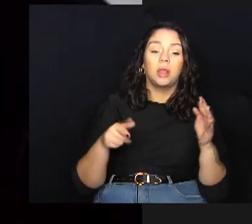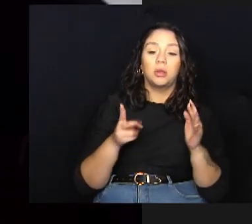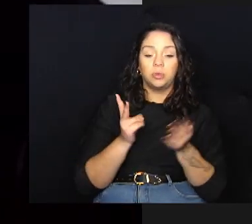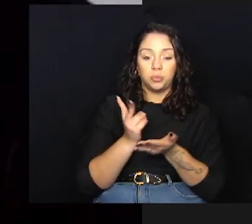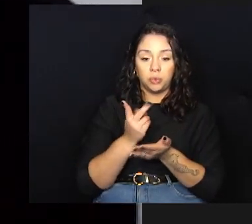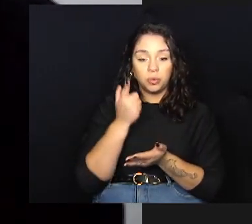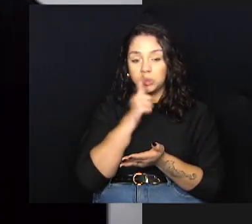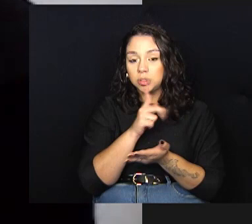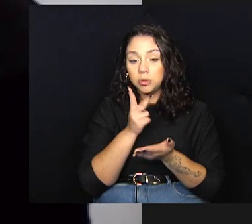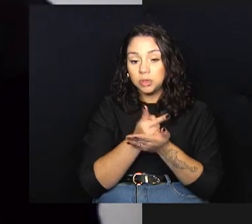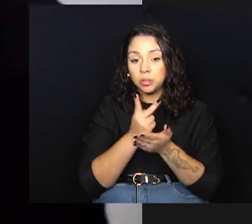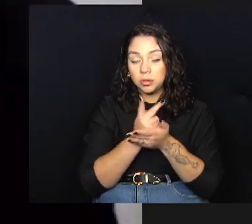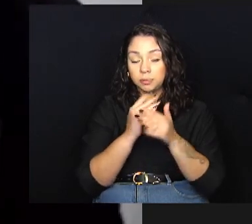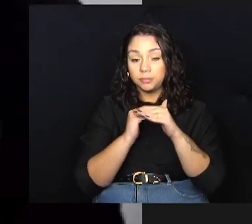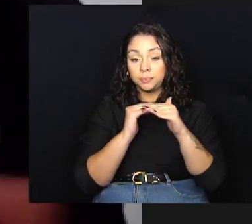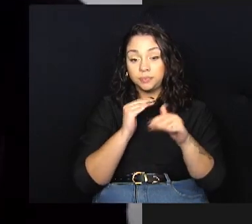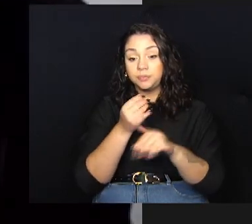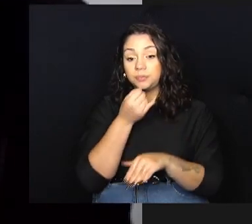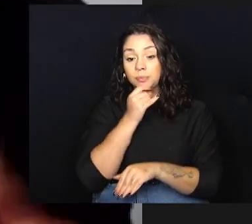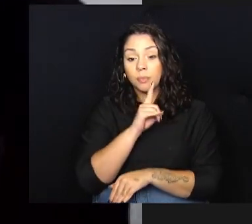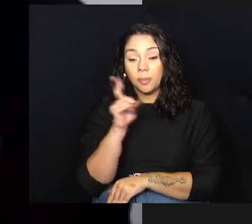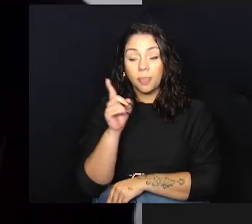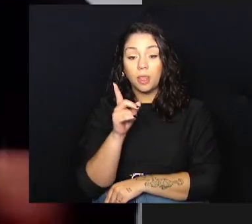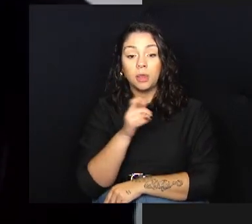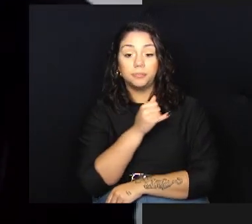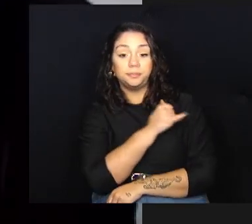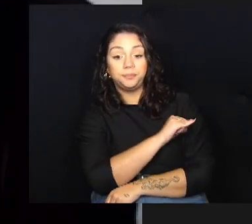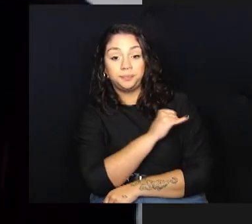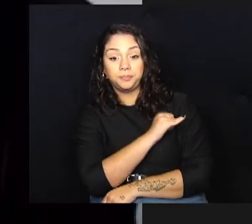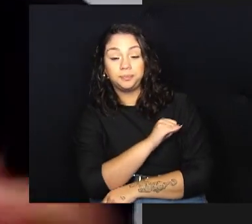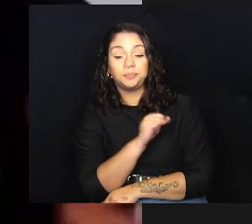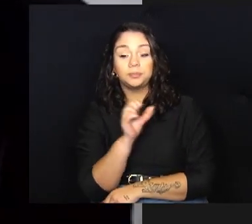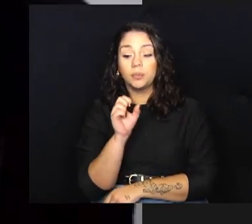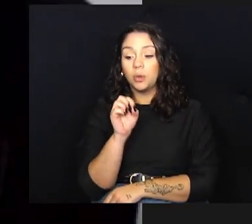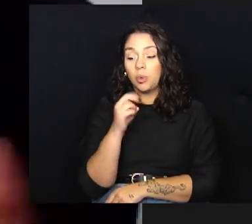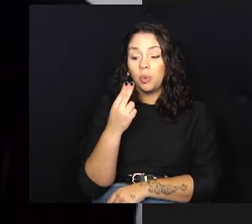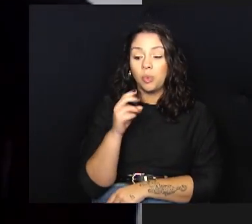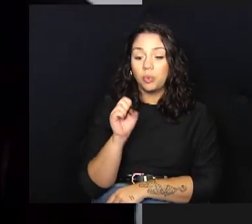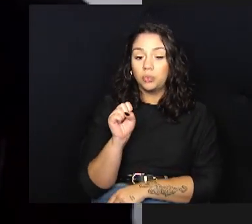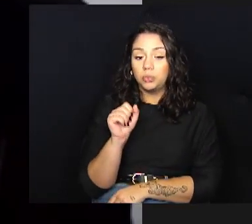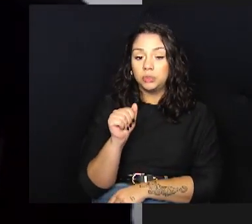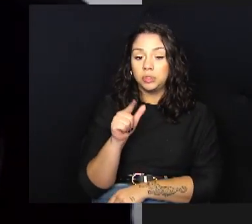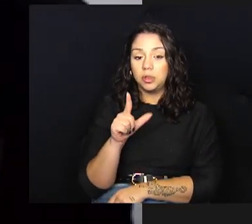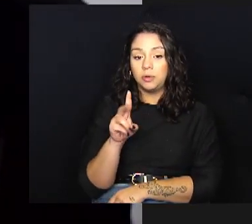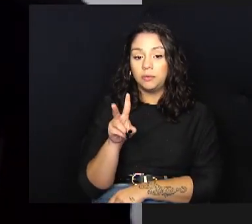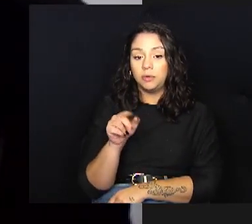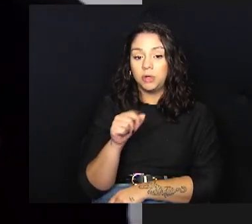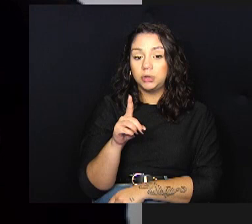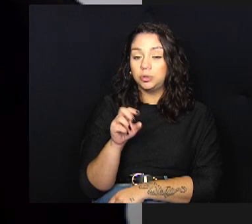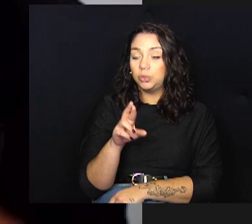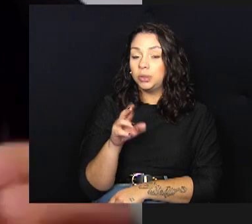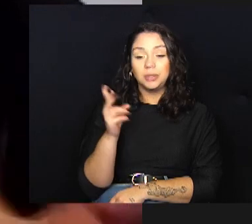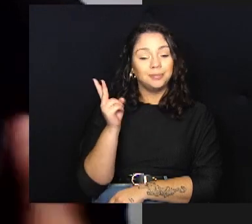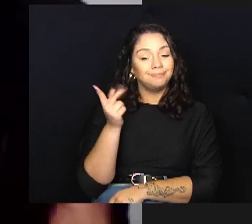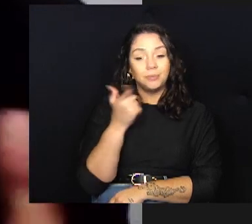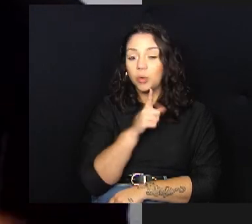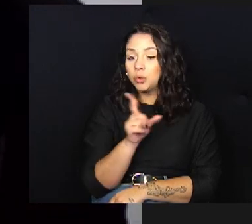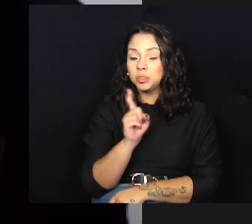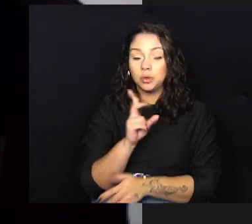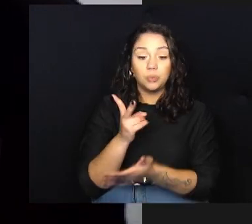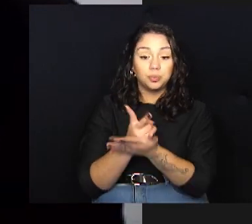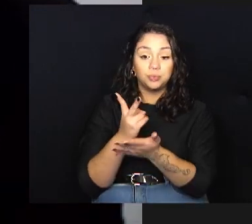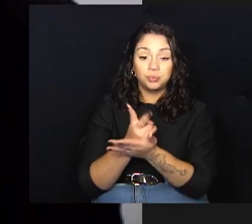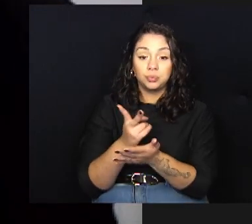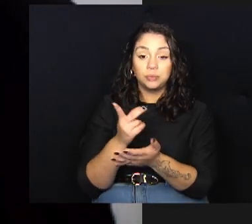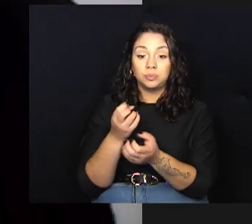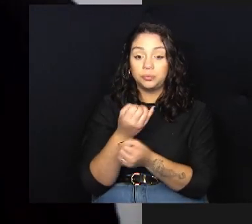que a gente acabou de falar do caso do Rio de Janeiro do caso Salvador que não conseguiram reter aí essa população mesmo dentro